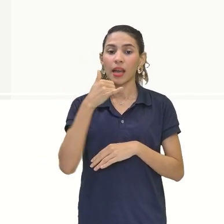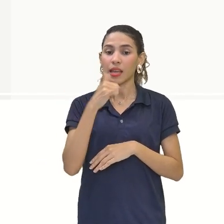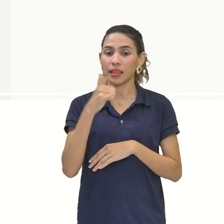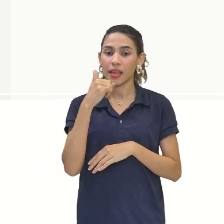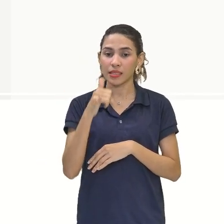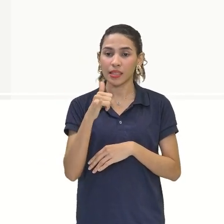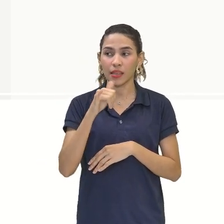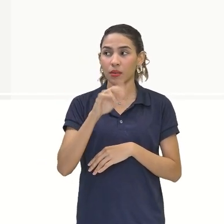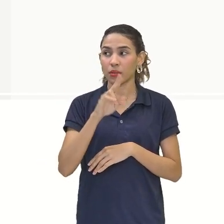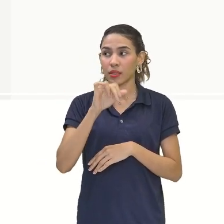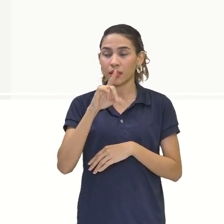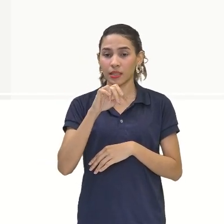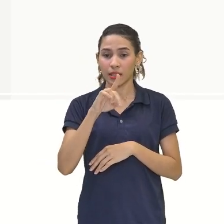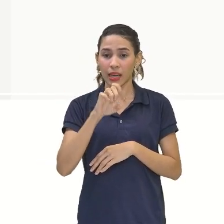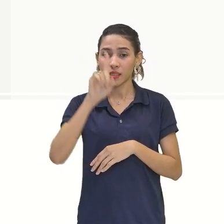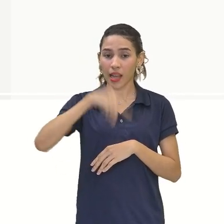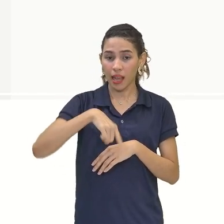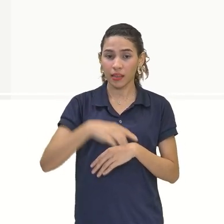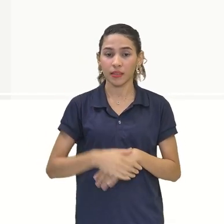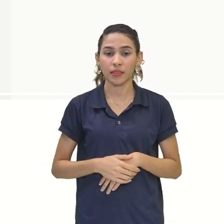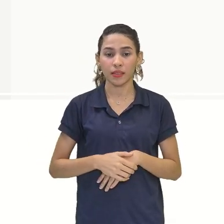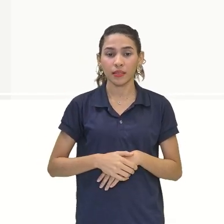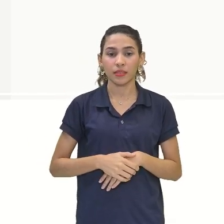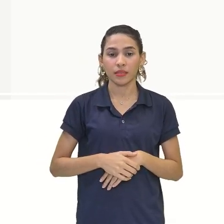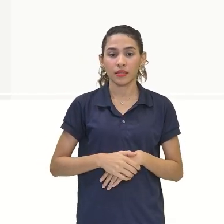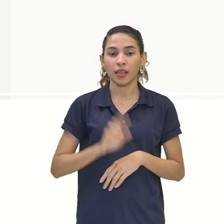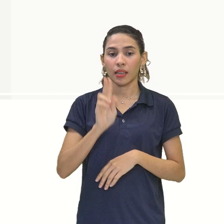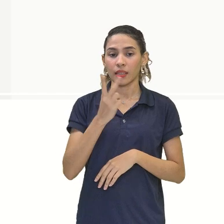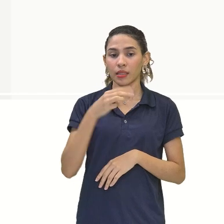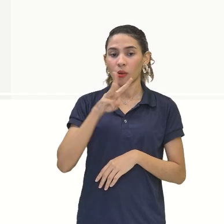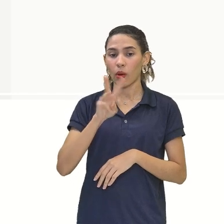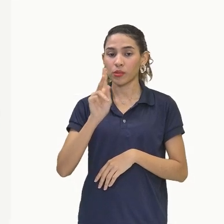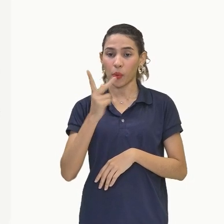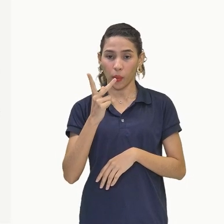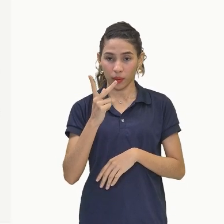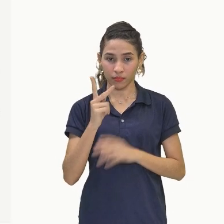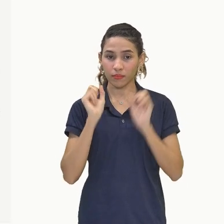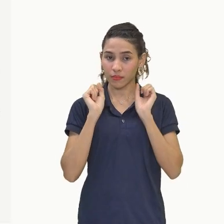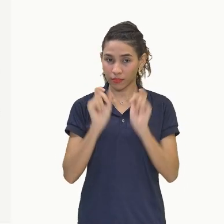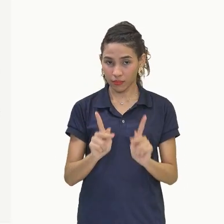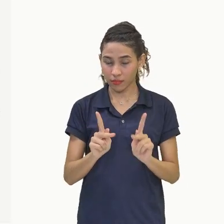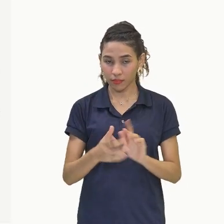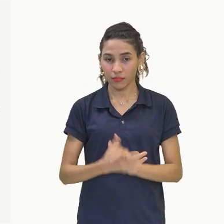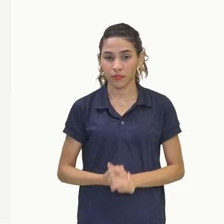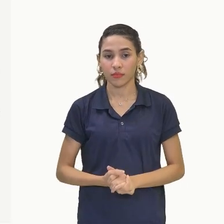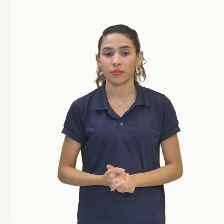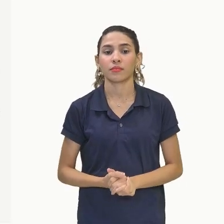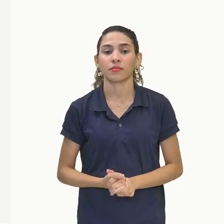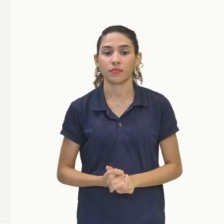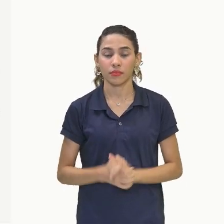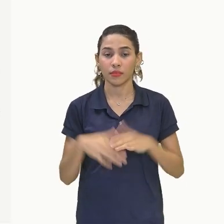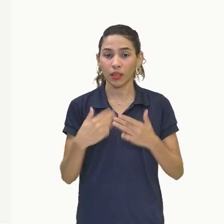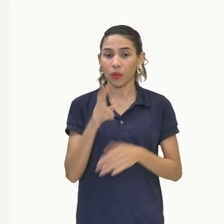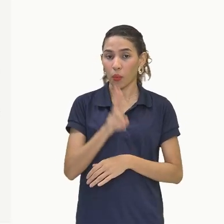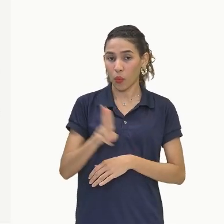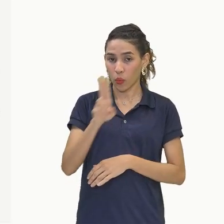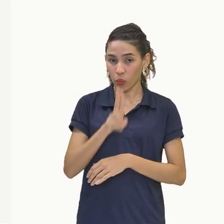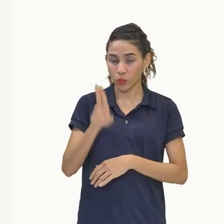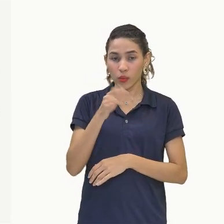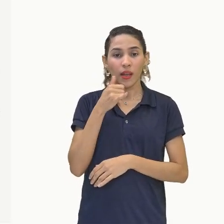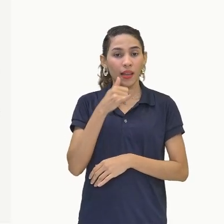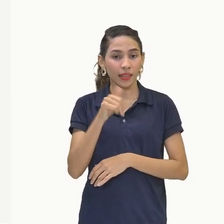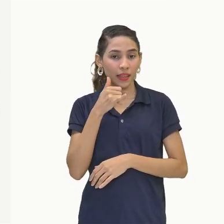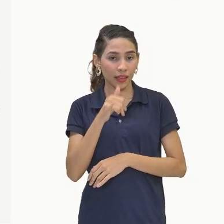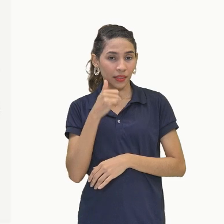nossa unidade é quilowatt-hora. Muito bem. Aí você tem, ó, que o consumo de energia,